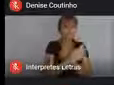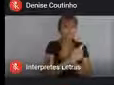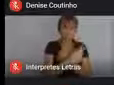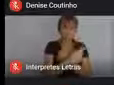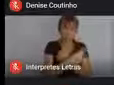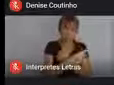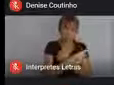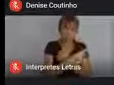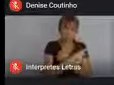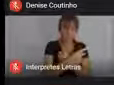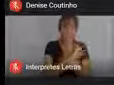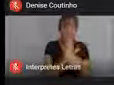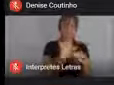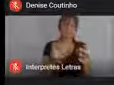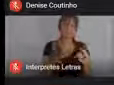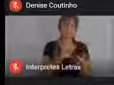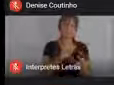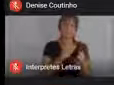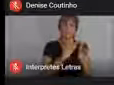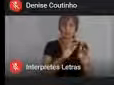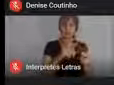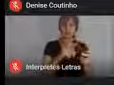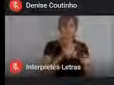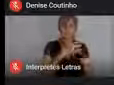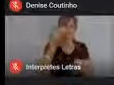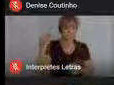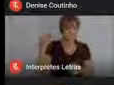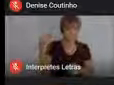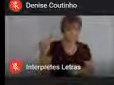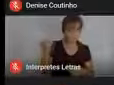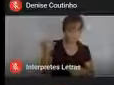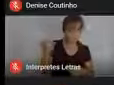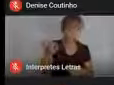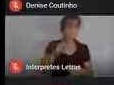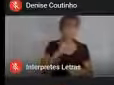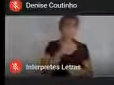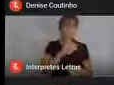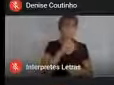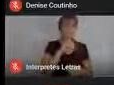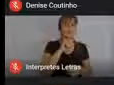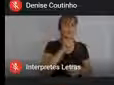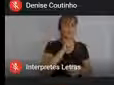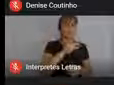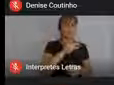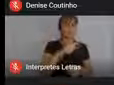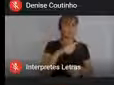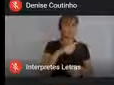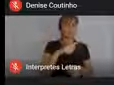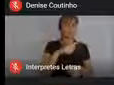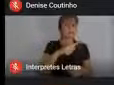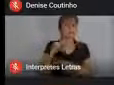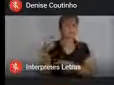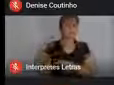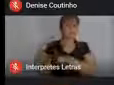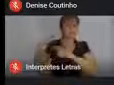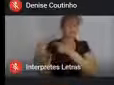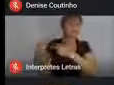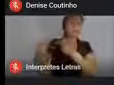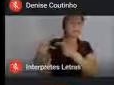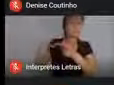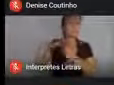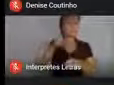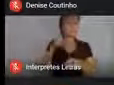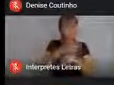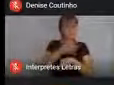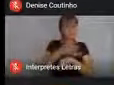parentes passados, né, seus ancestrais, são também quilombolas, que são também dessa comunidade. Olha